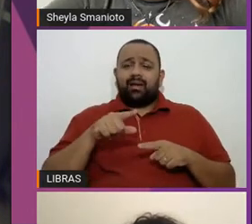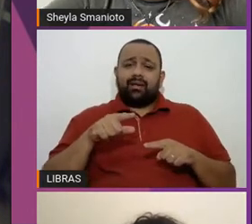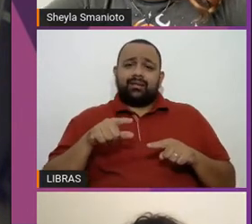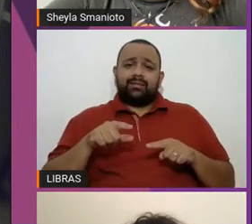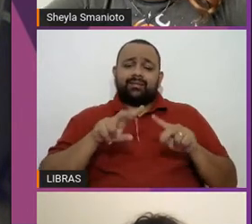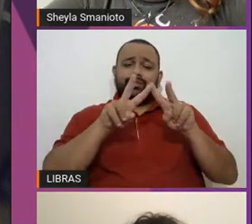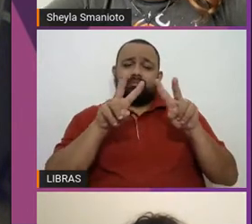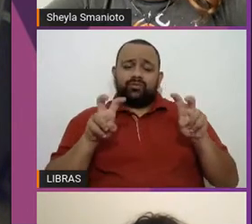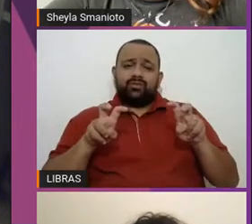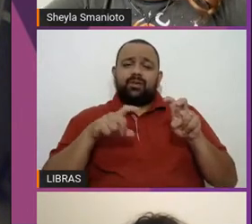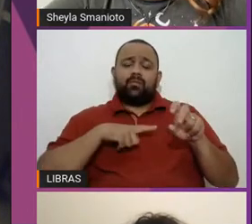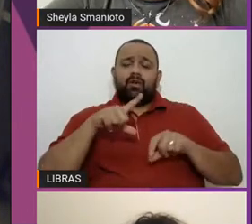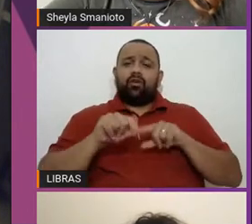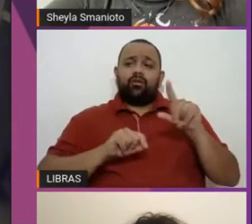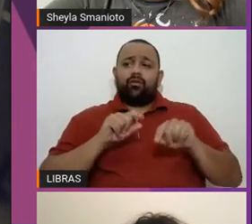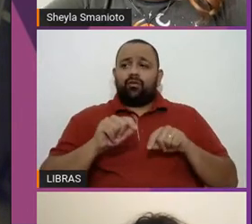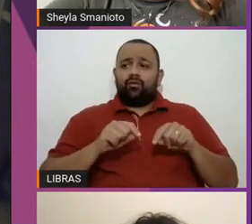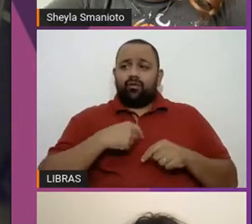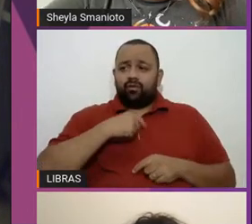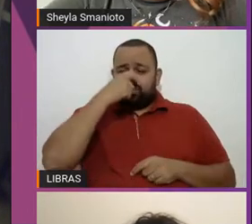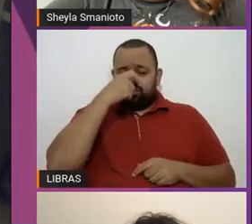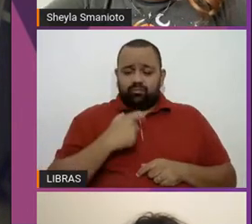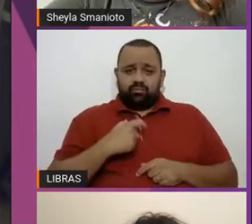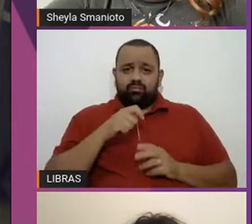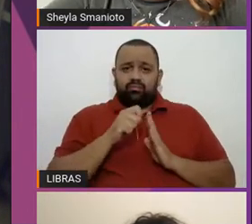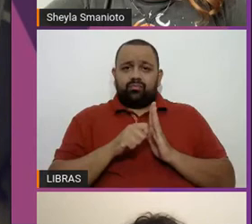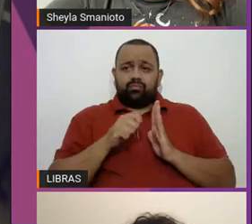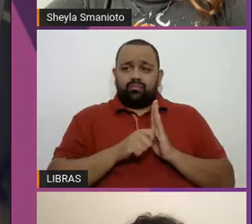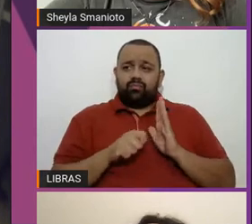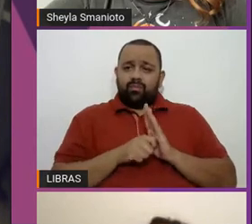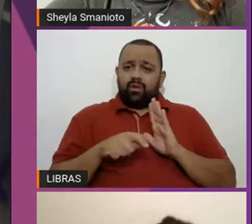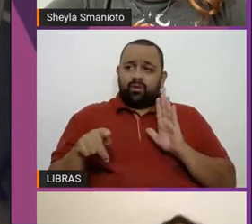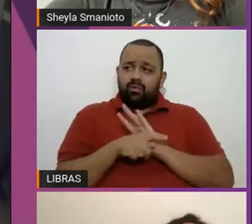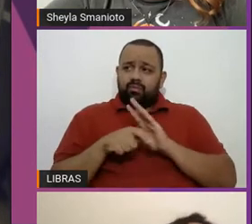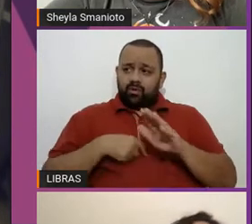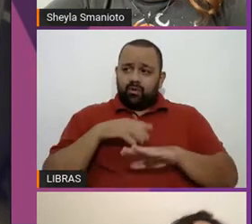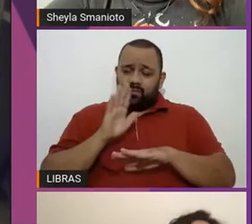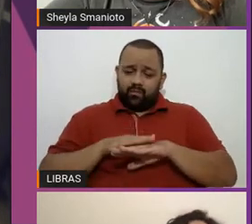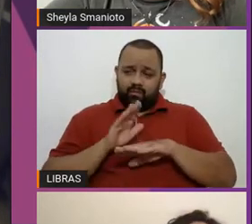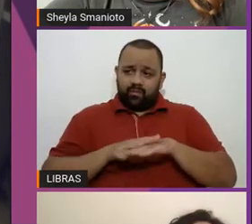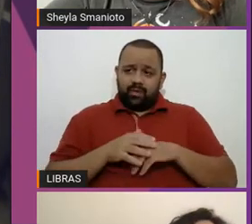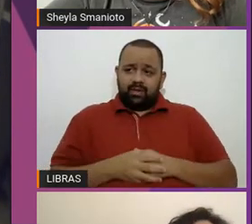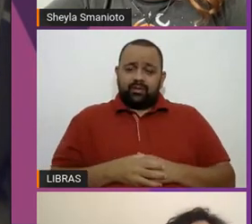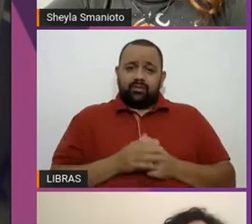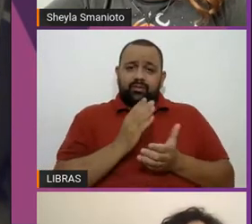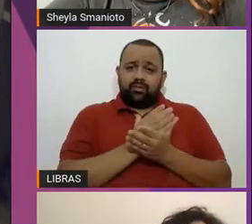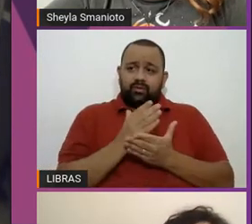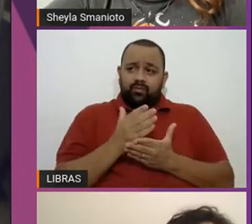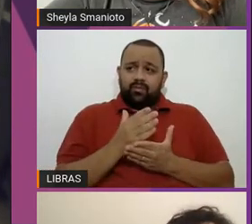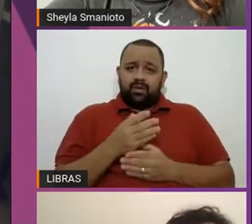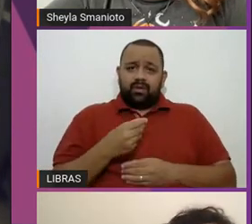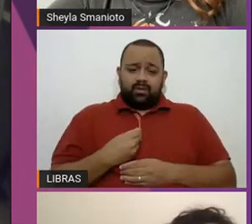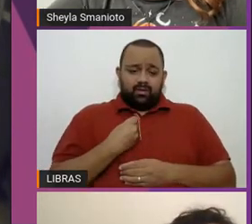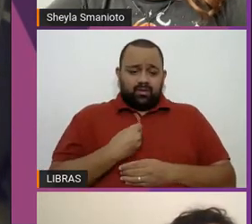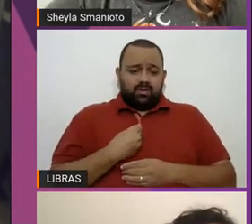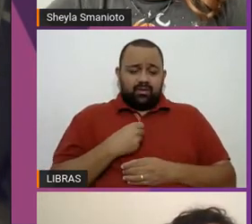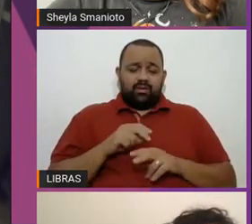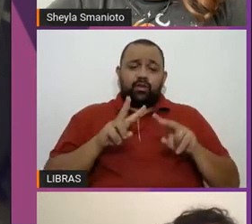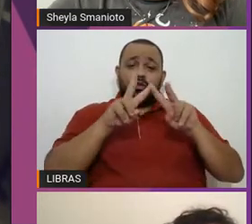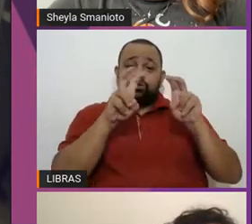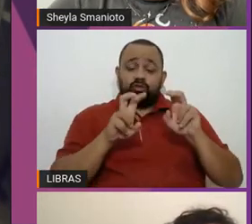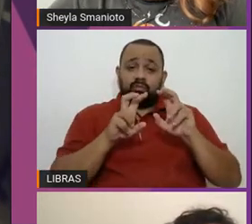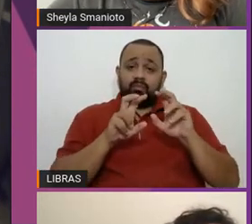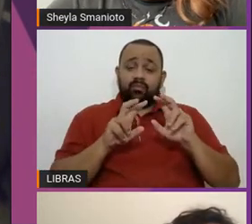também que eu escolhi porque eu sou eu sou uma escritora que eu parto para ao vivo a partir de um